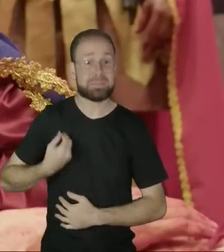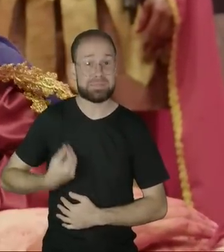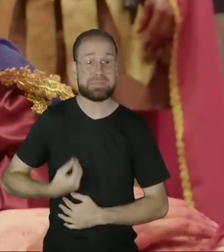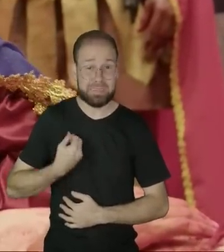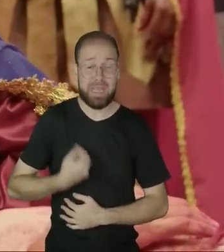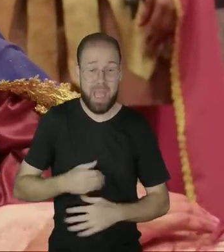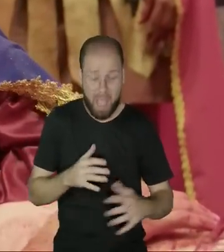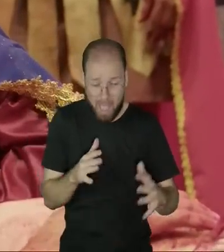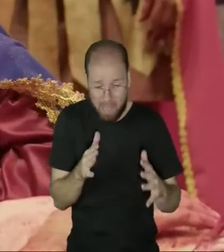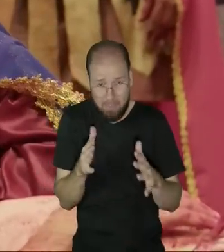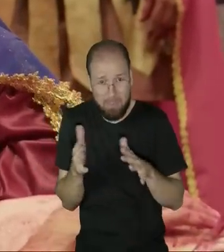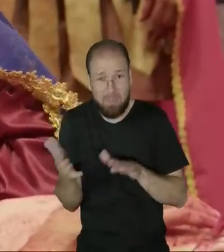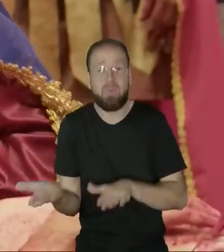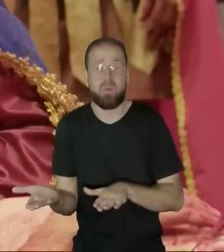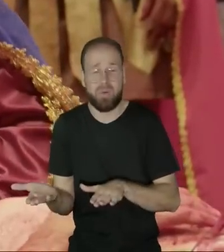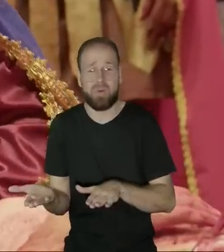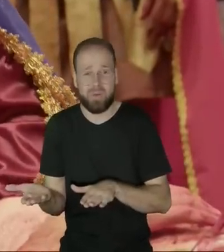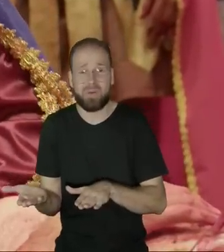morto.